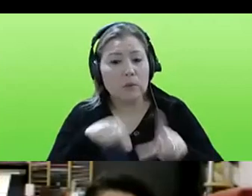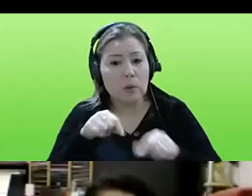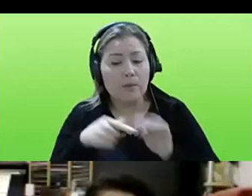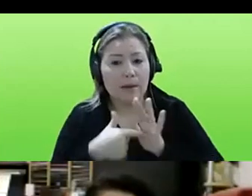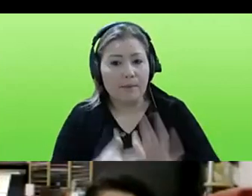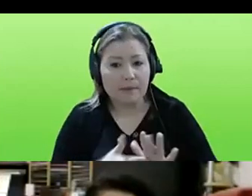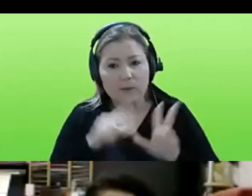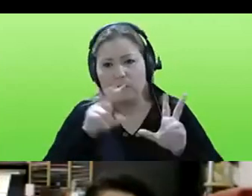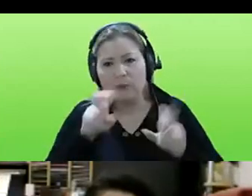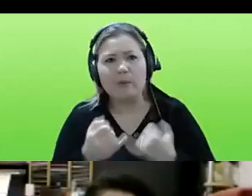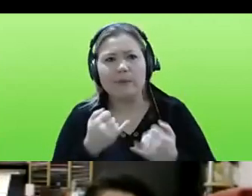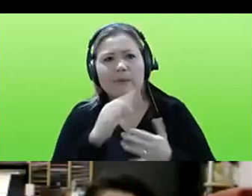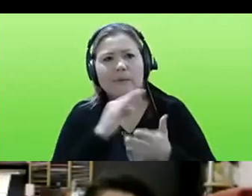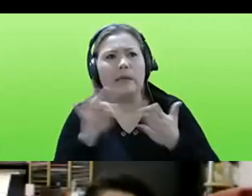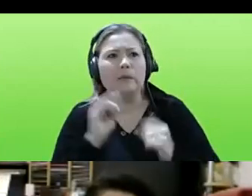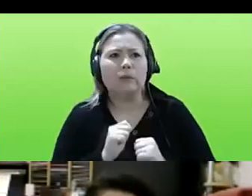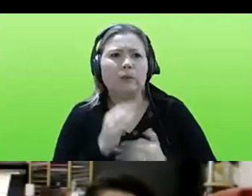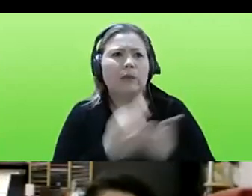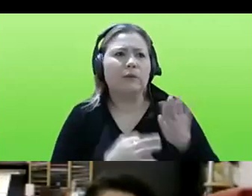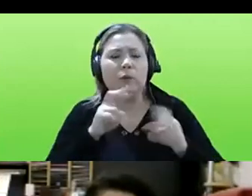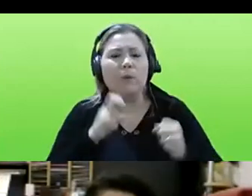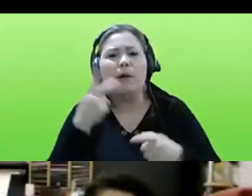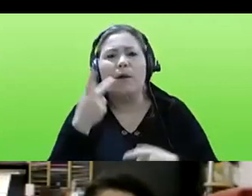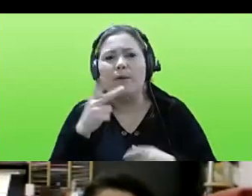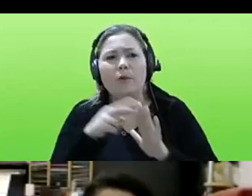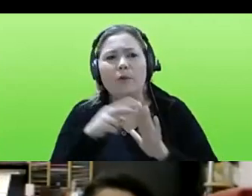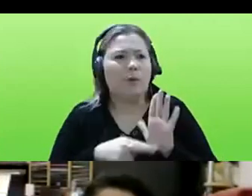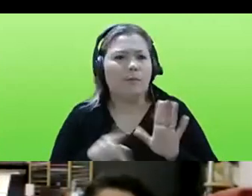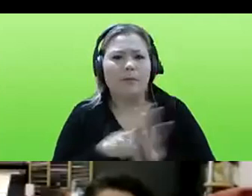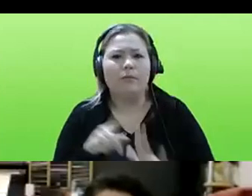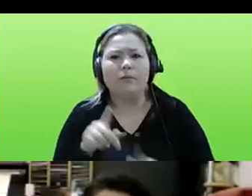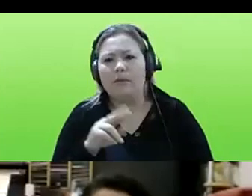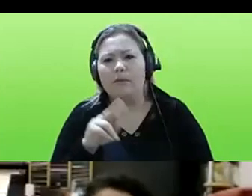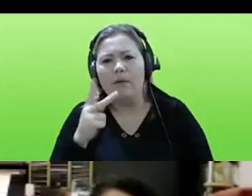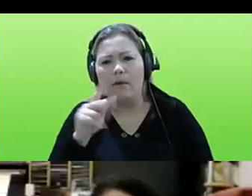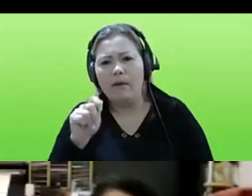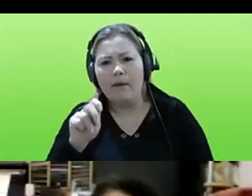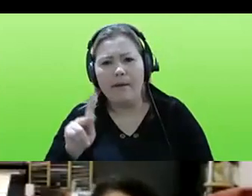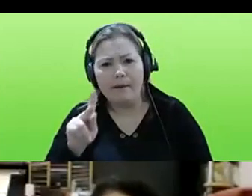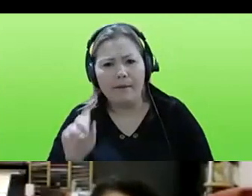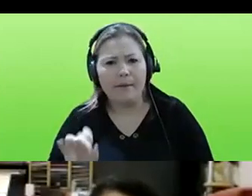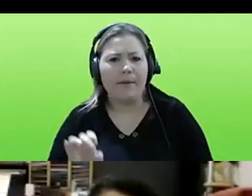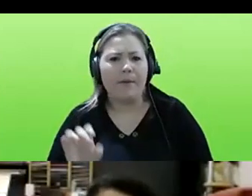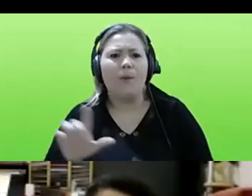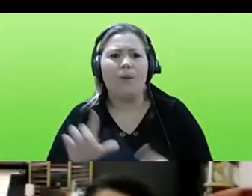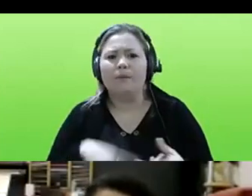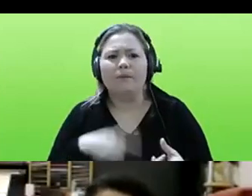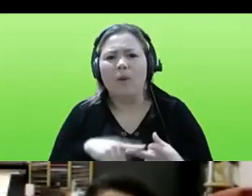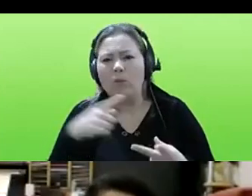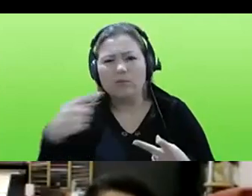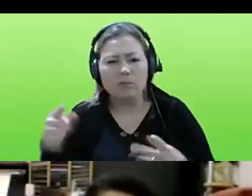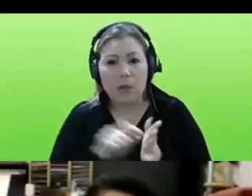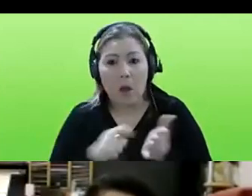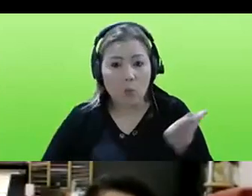sobre o texto lá sobre normatividade em Hegel, não é? A crítica ao capitalismo, da Nancy Fraser, você